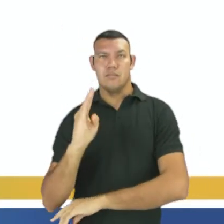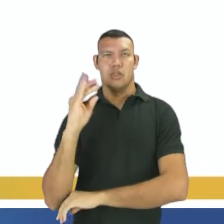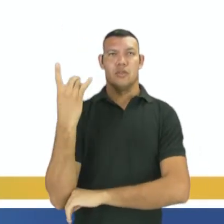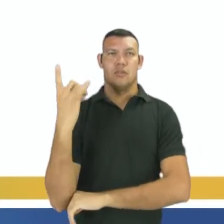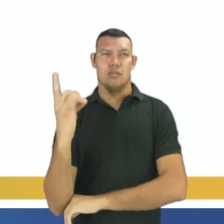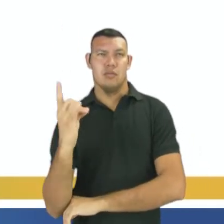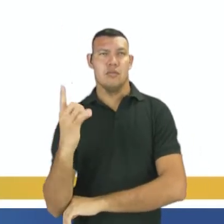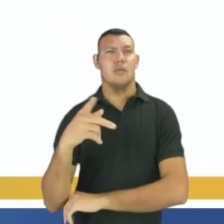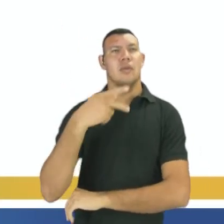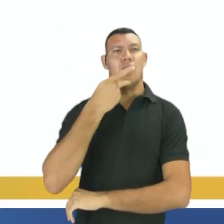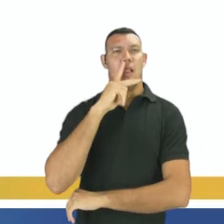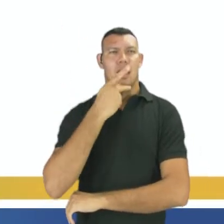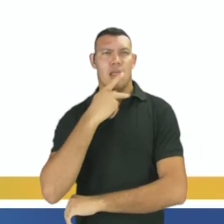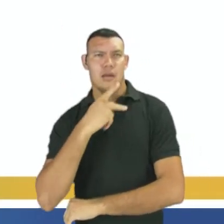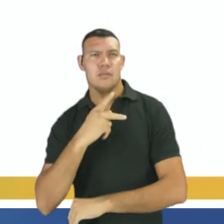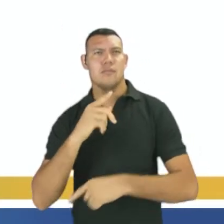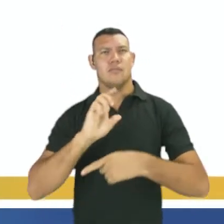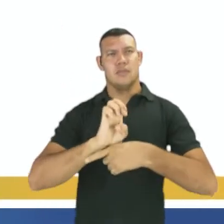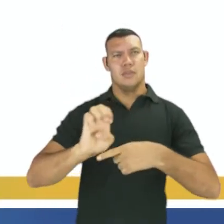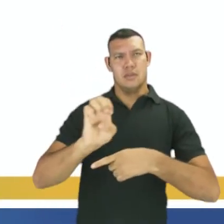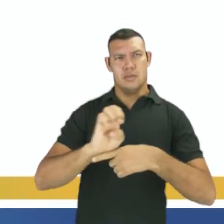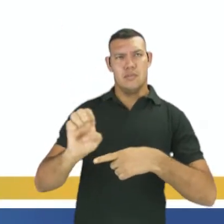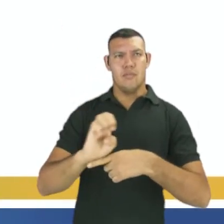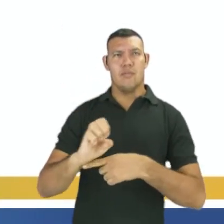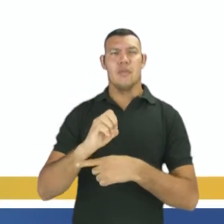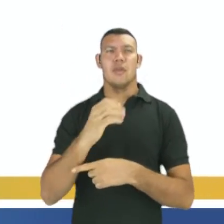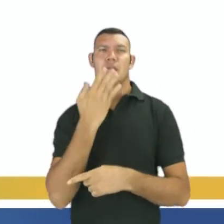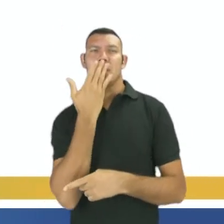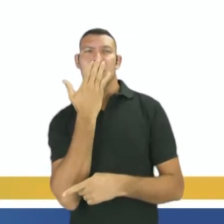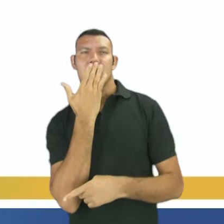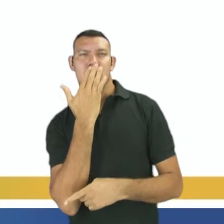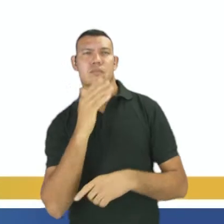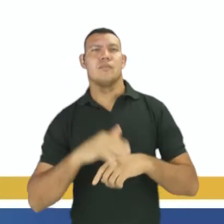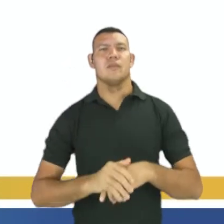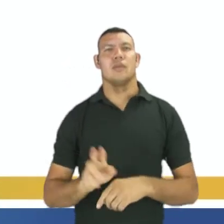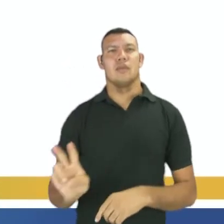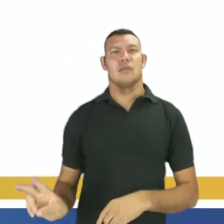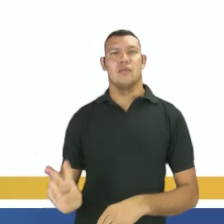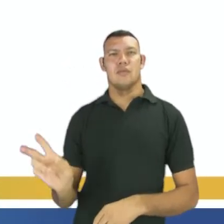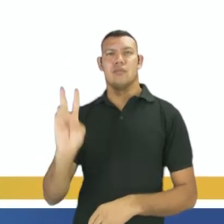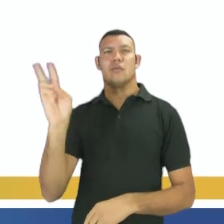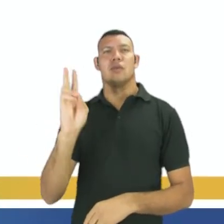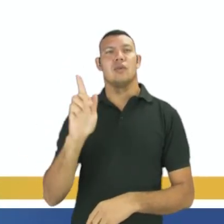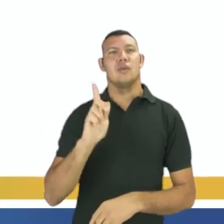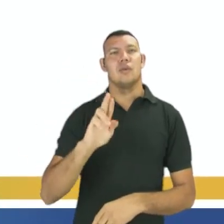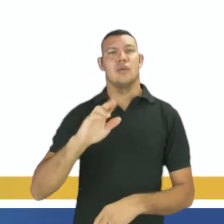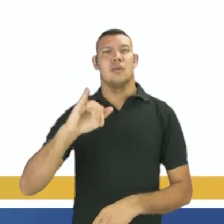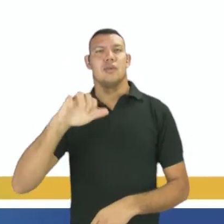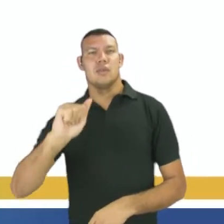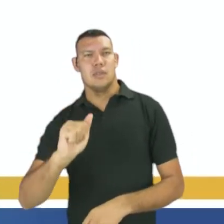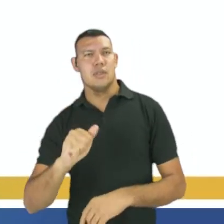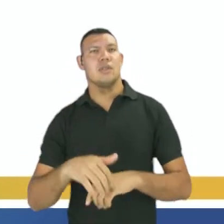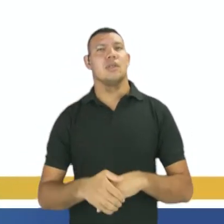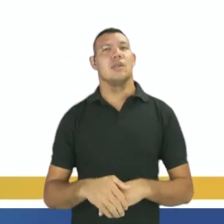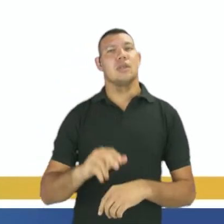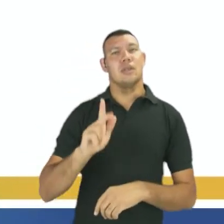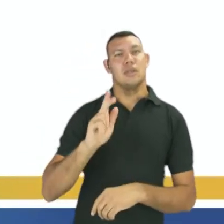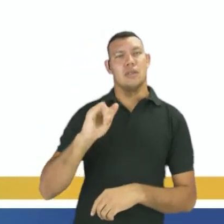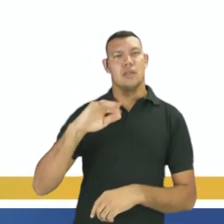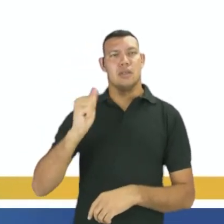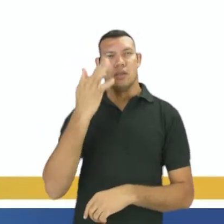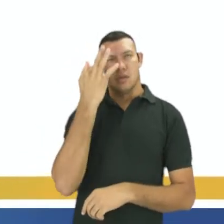Venezuela Guiana Guiana Francesa Suriname Nelson pais que também fazem parte né Onde está